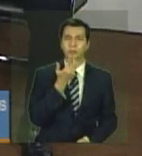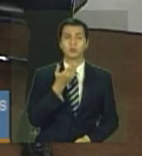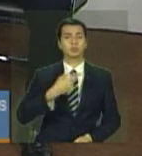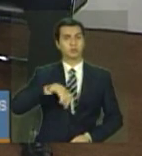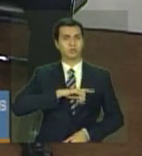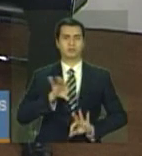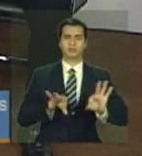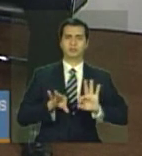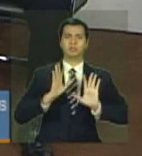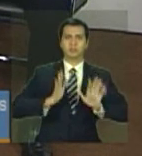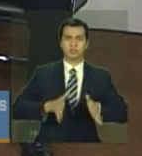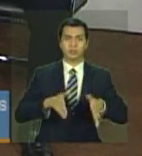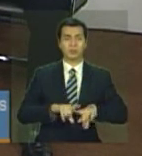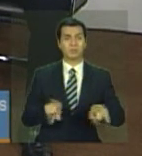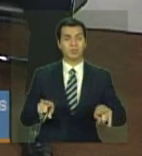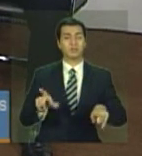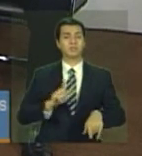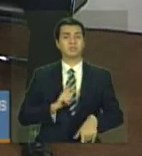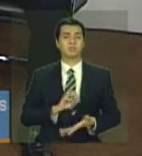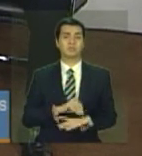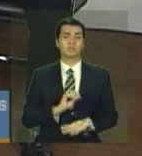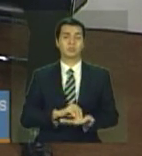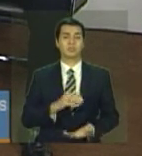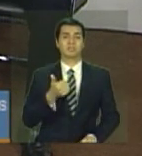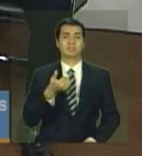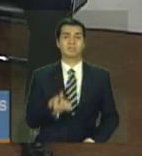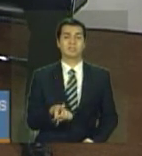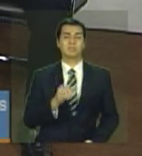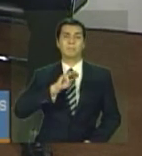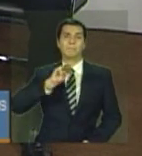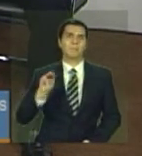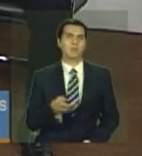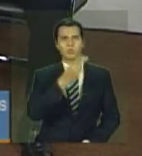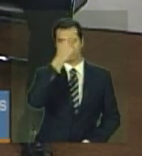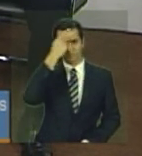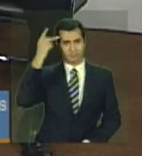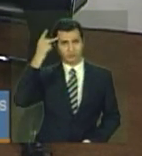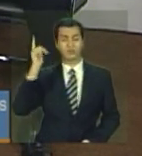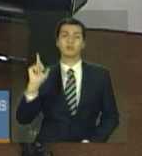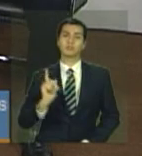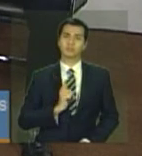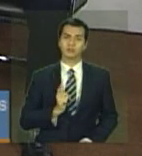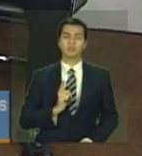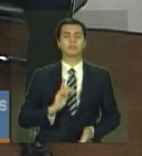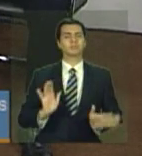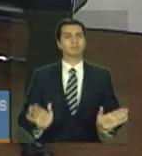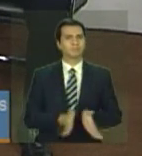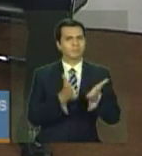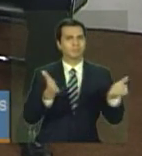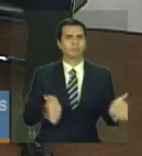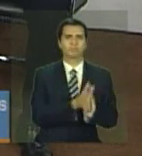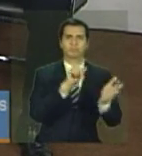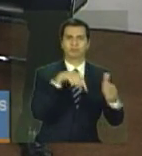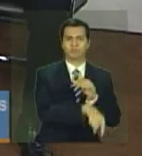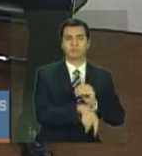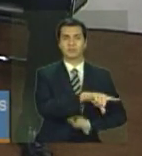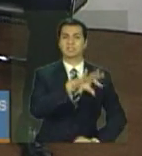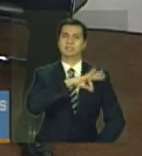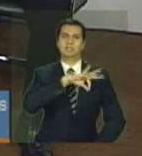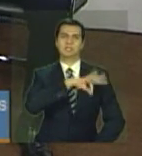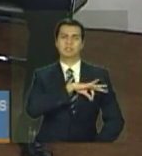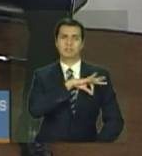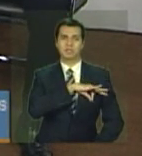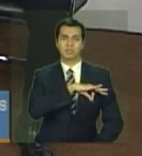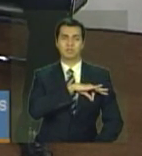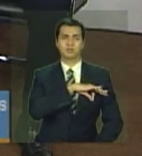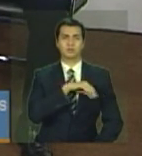nós temos ainda 16 milhões de pessoas que estão nessa condição de extrema pobreza, com renda abaixo de 70, renda per